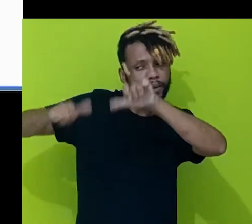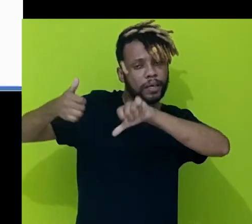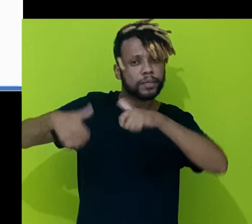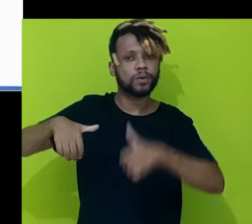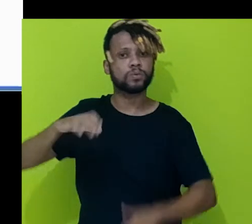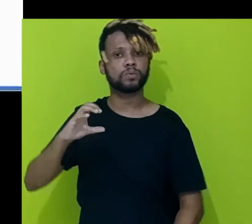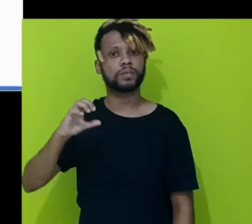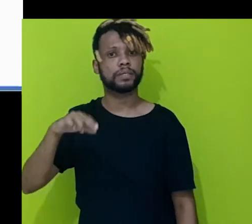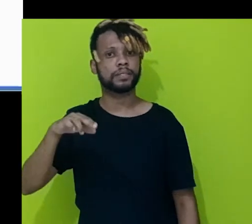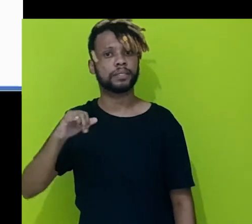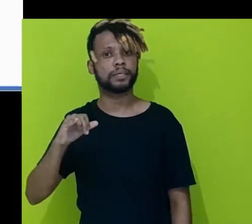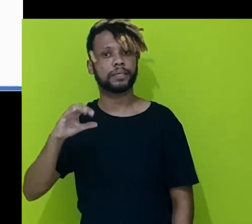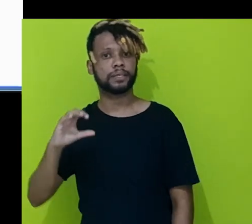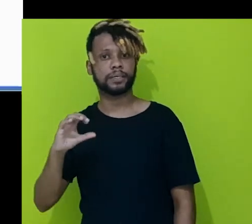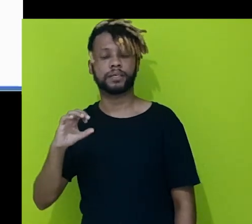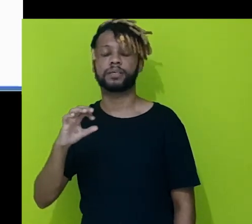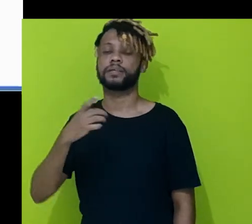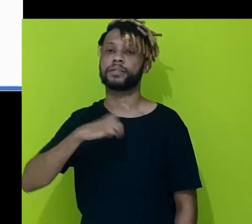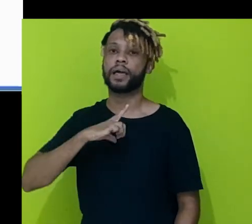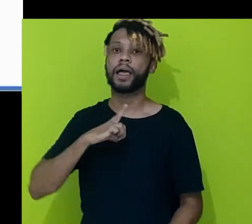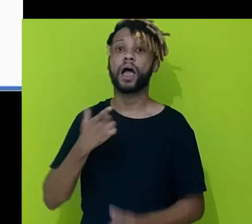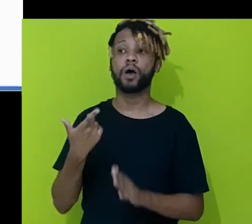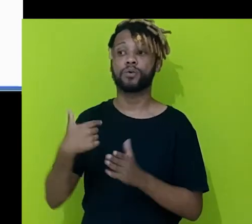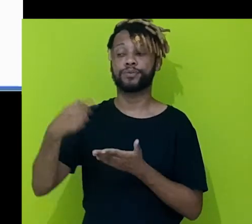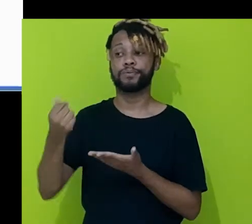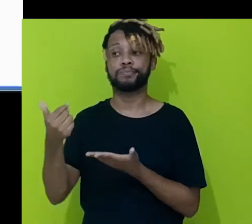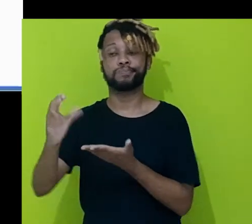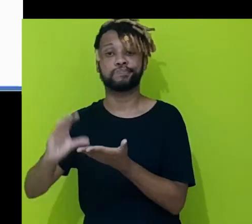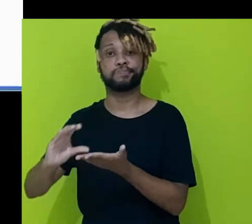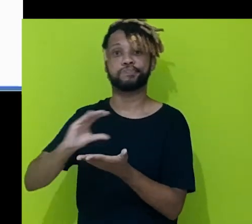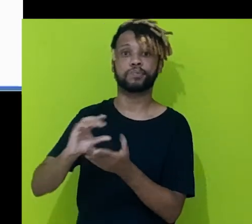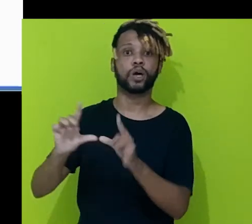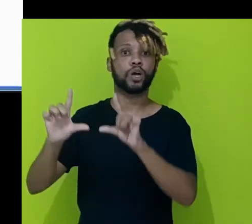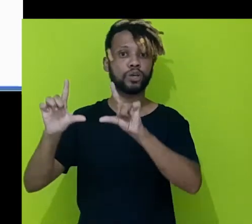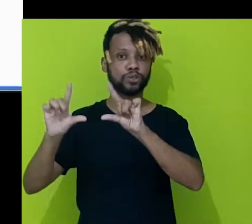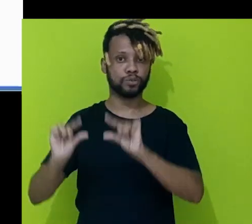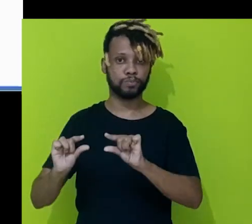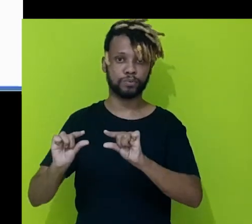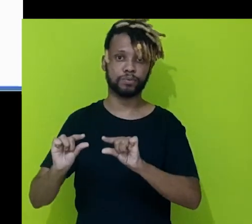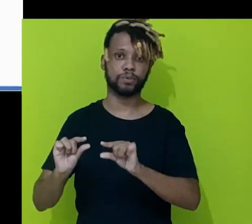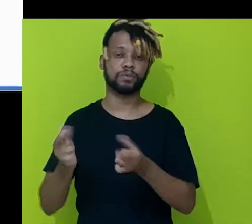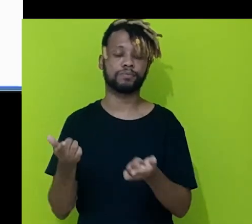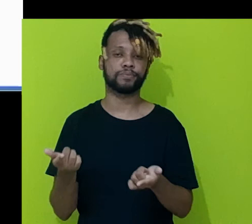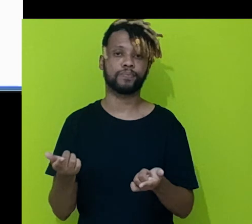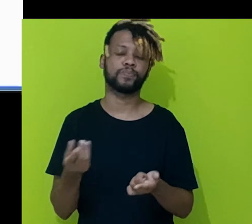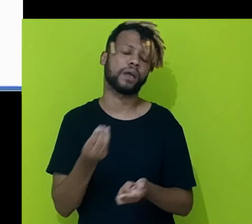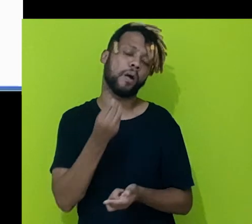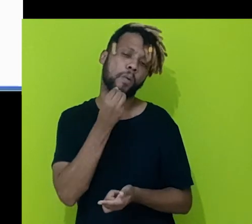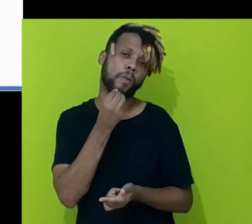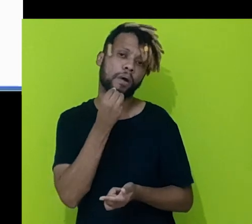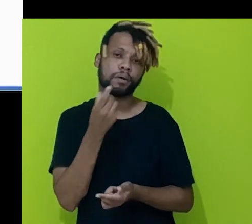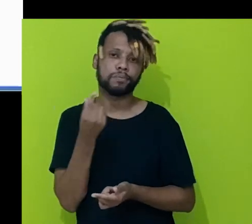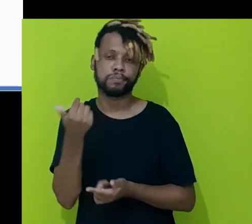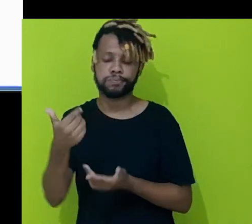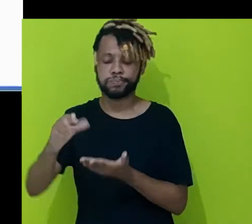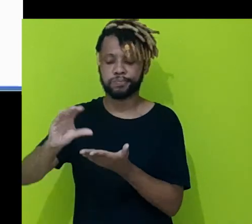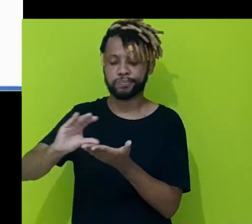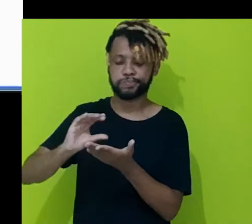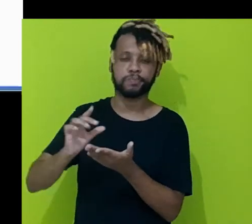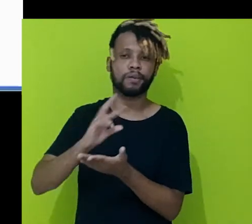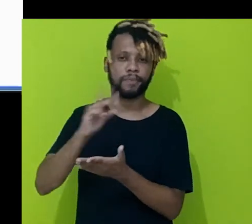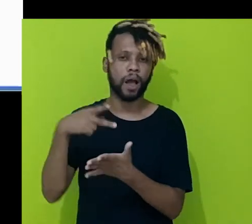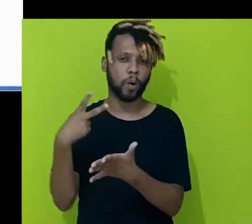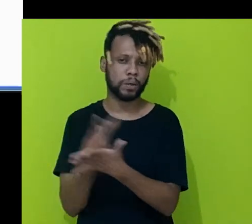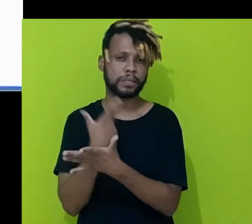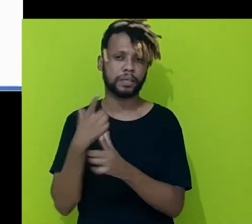já falamos anteriormente, você terá o seu cachê diminuído. Muito provavelmente o seu cachê será